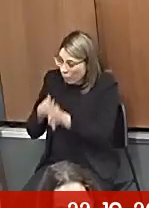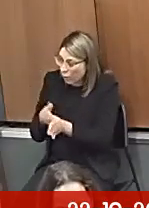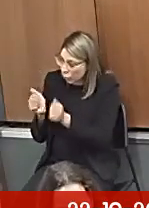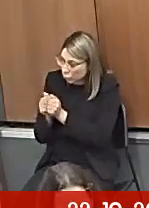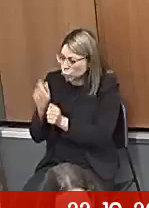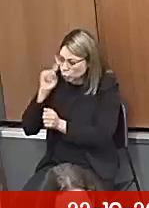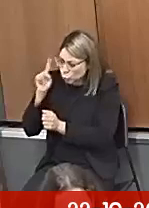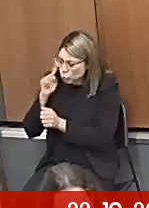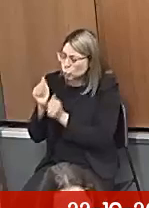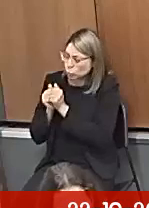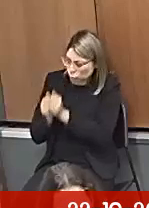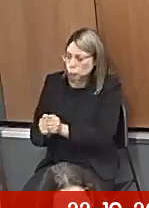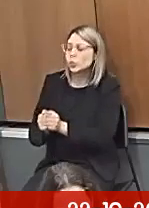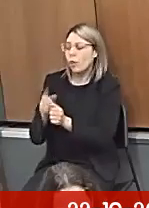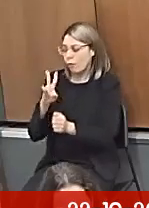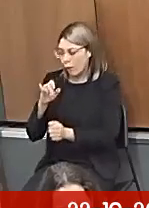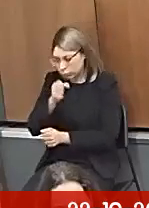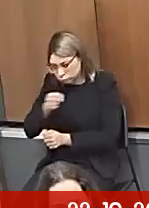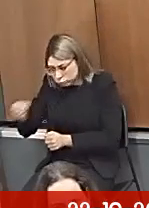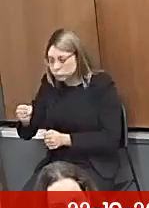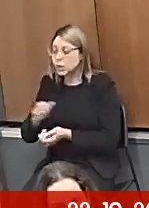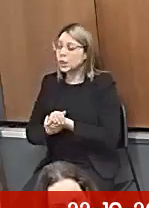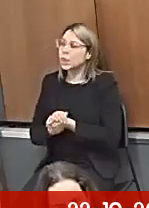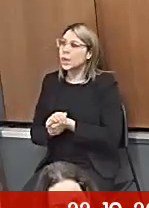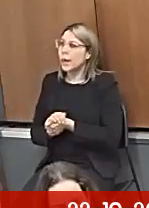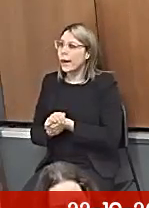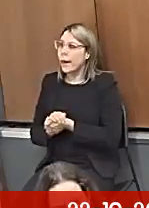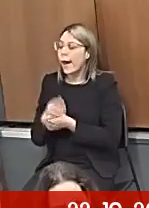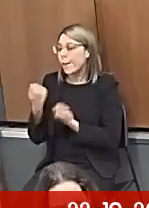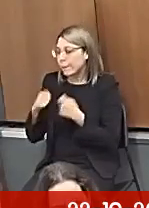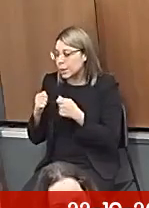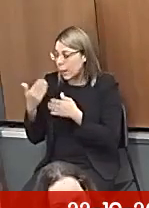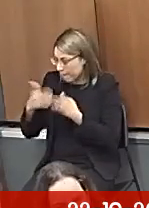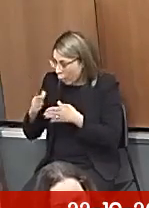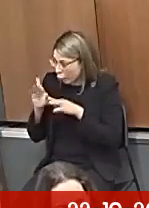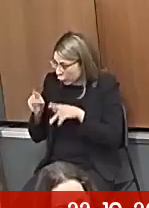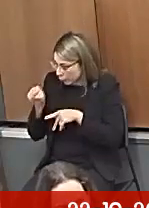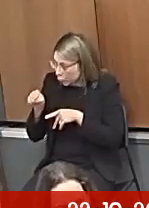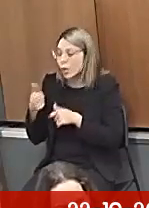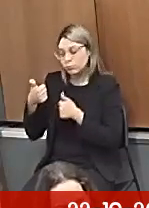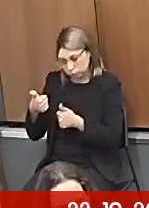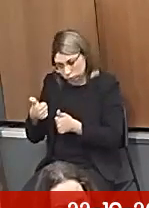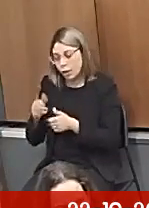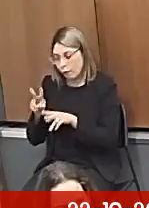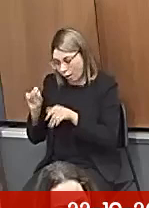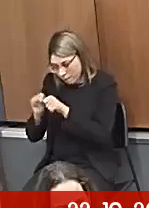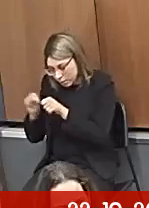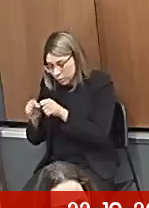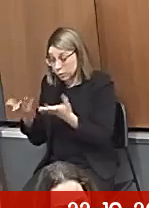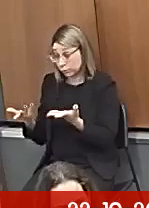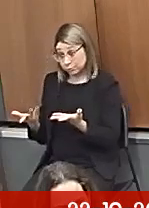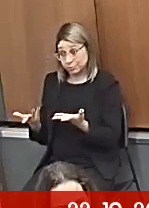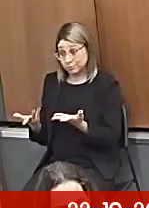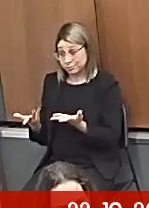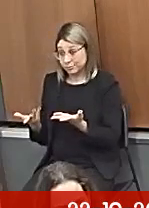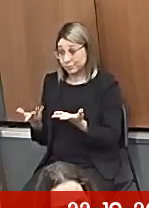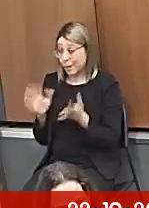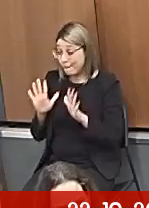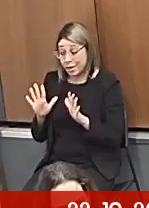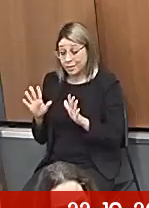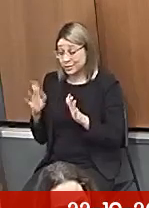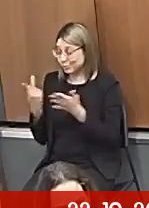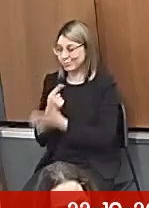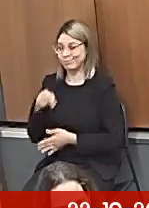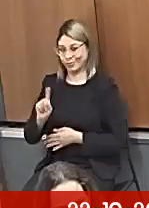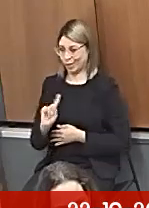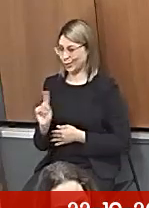acompanhante diariamente, você vai ter um acompanhante. Nós vamos fazer uma prova diferente para você, de acordo com a sua dificuldade. E nada disso é visto,